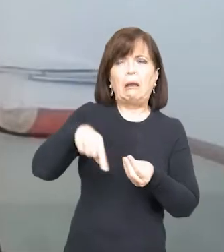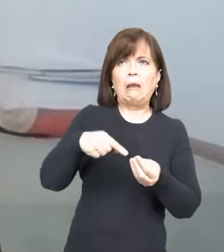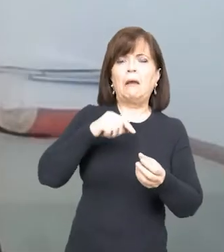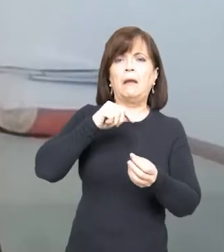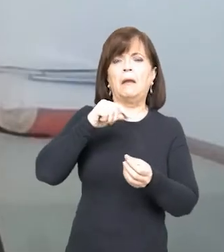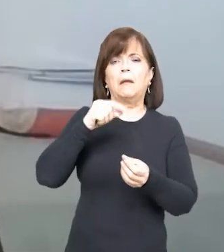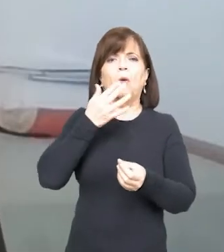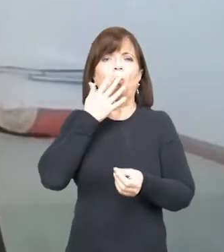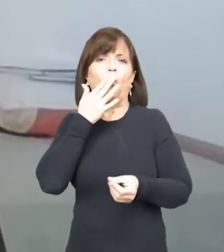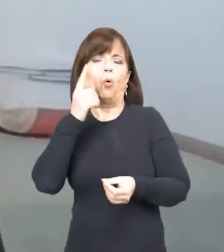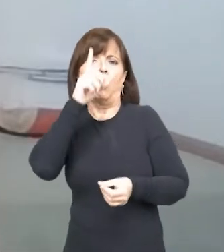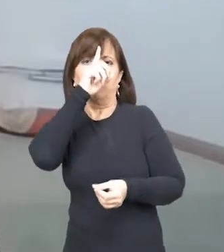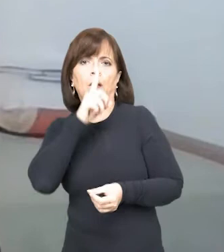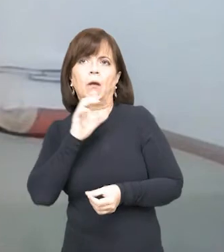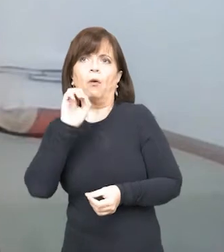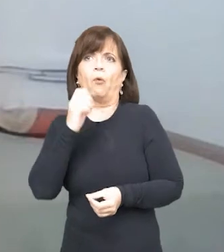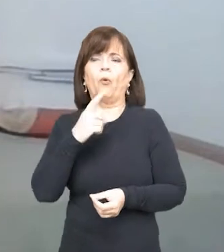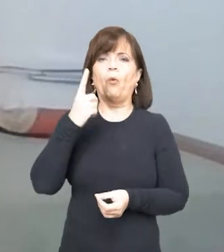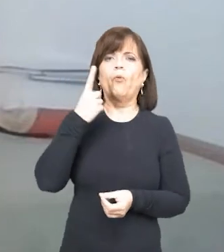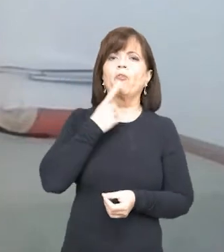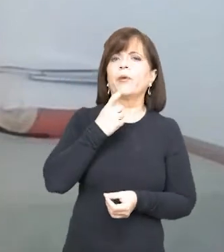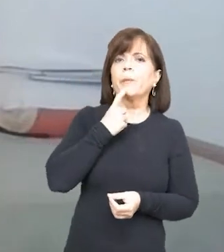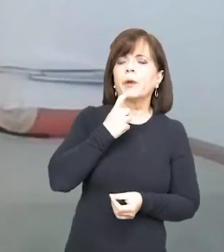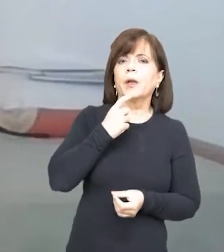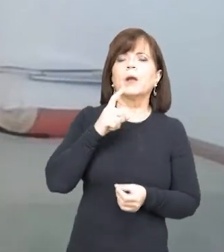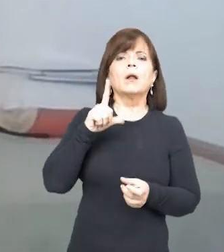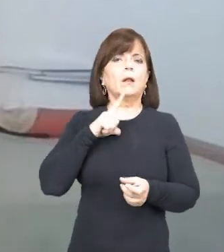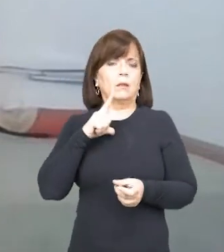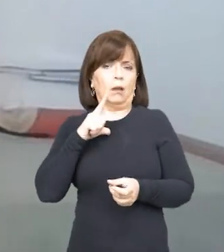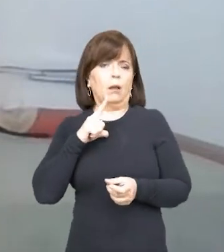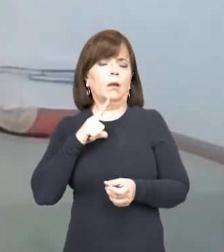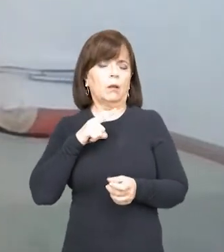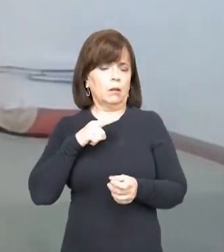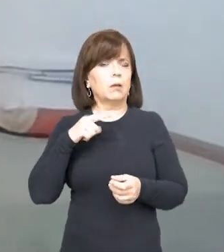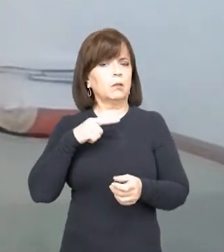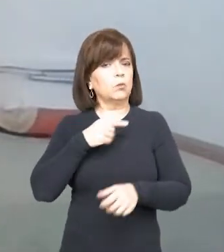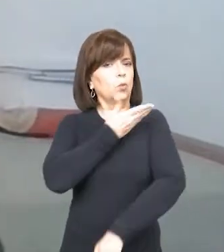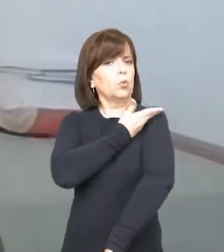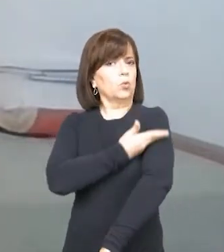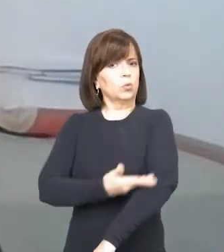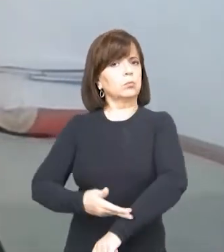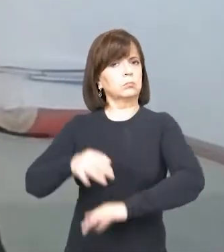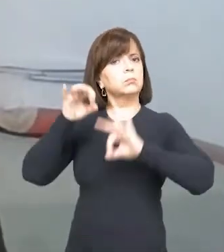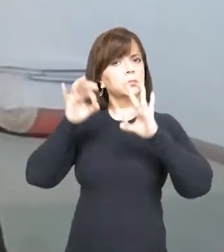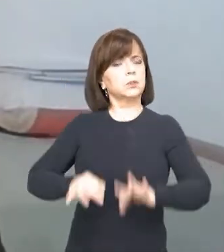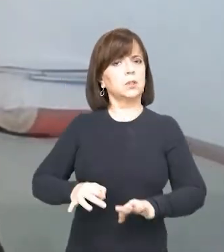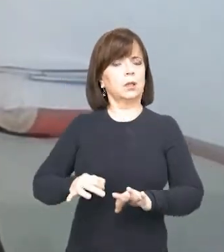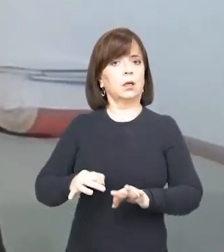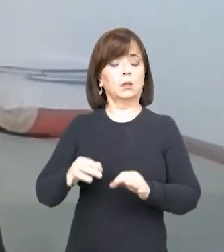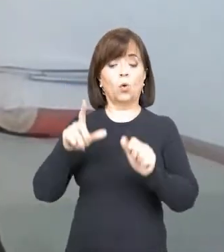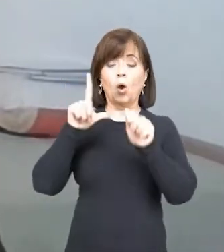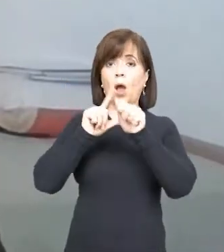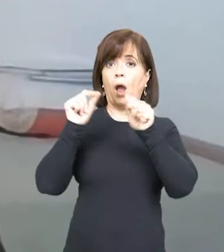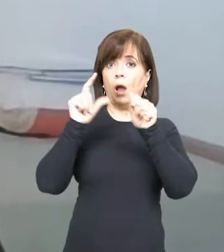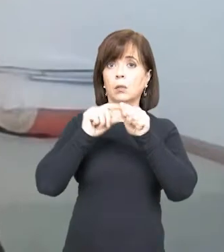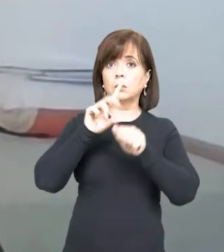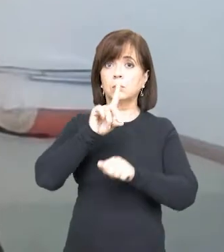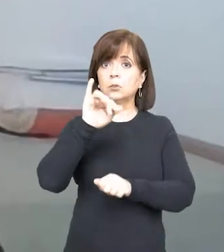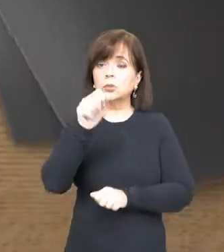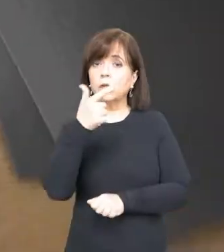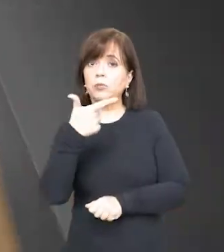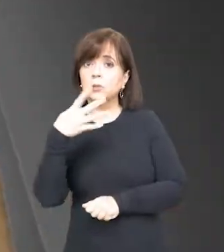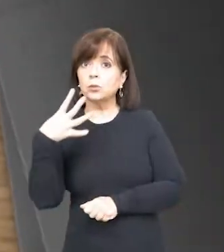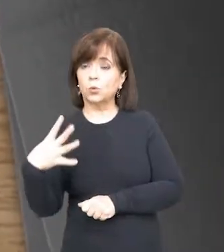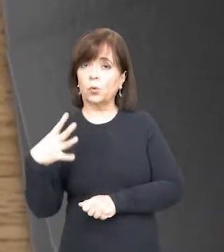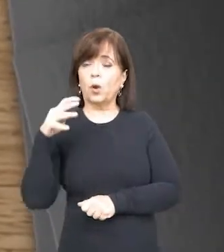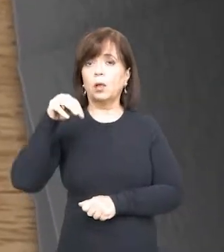ou na bandeira vermelha, houve um vazio de disciplina, com a suspensão desse artigo, e posteriormente, 24 de março, a educação